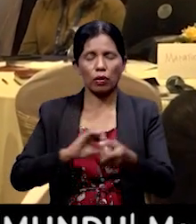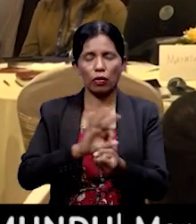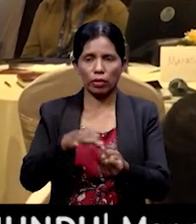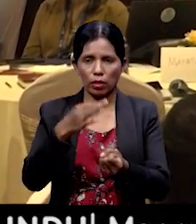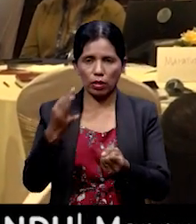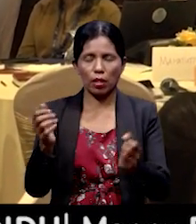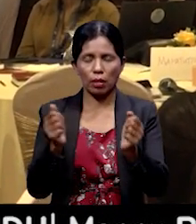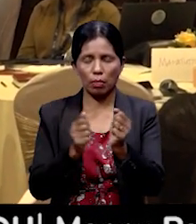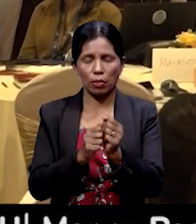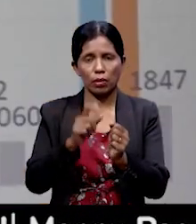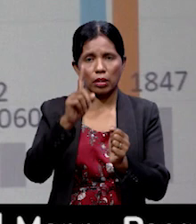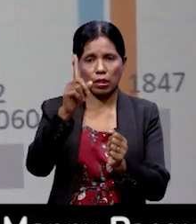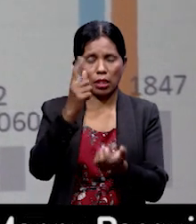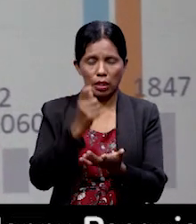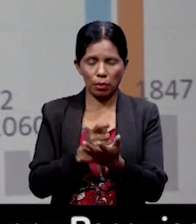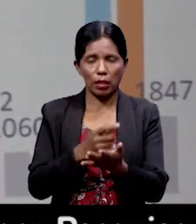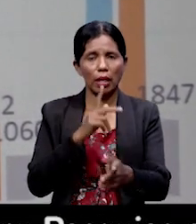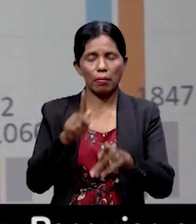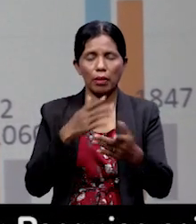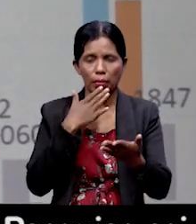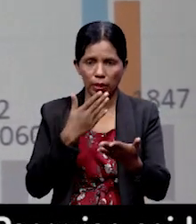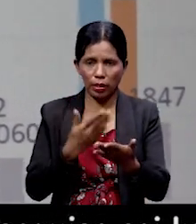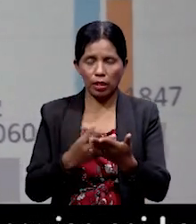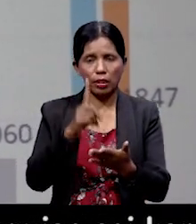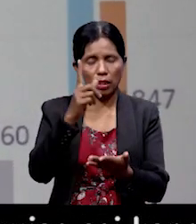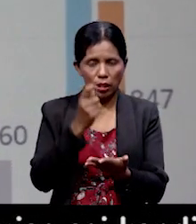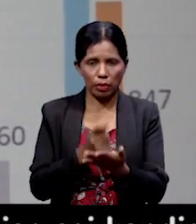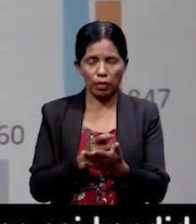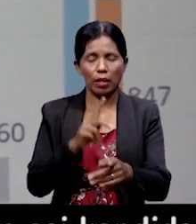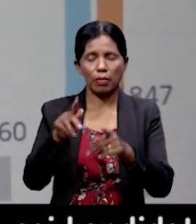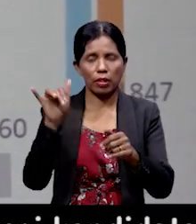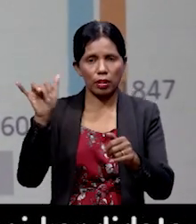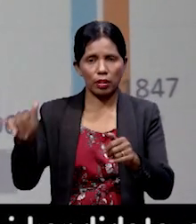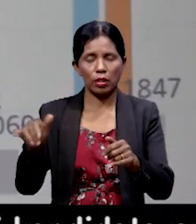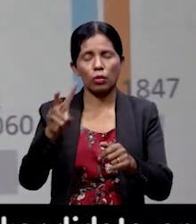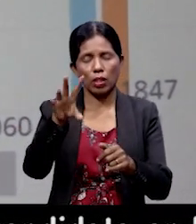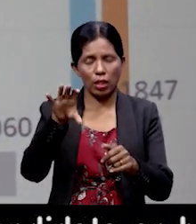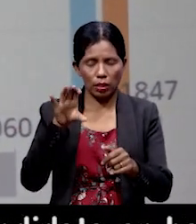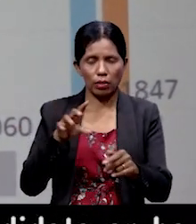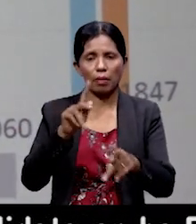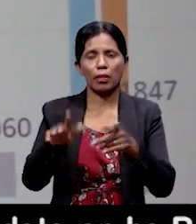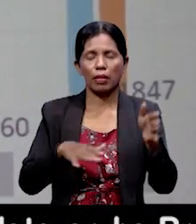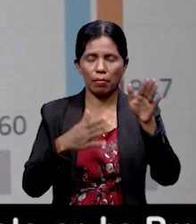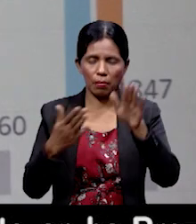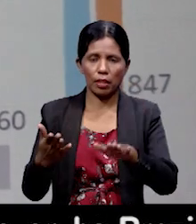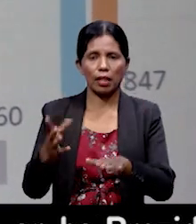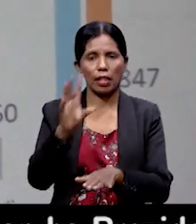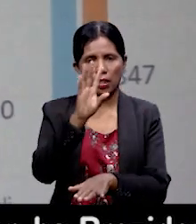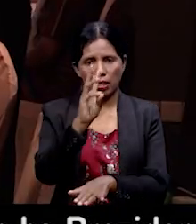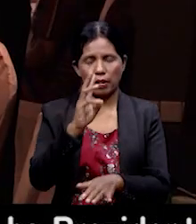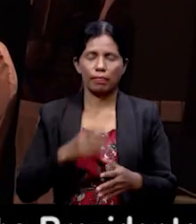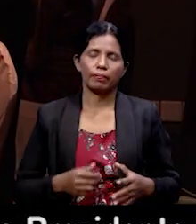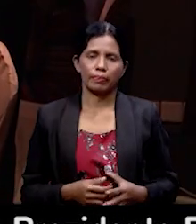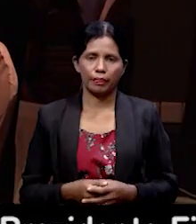COVID-19 rihung ida resin recuperado rihung ida resin caso ativo atus rua resin caso mate na inen Efizene